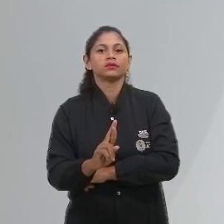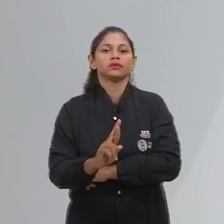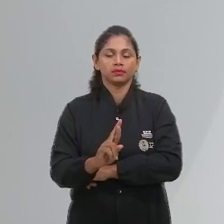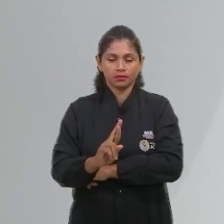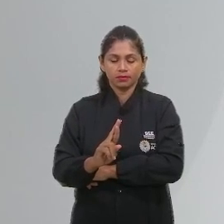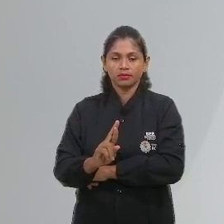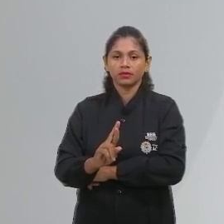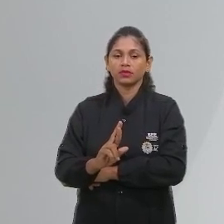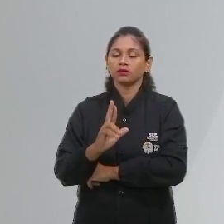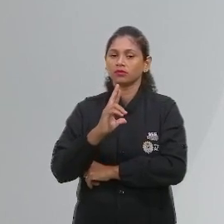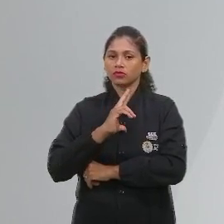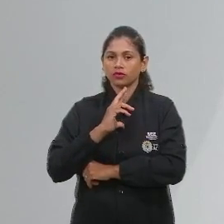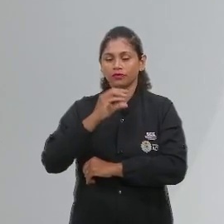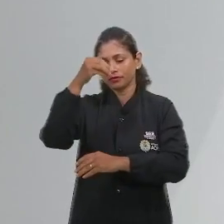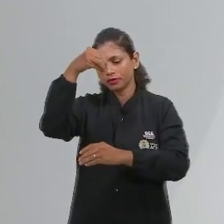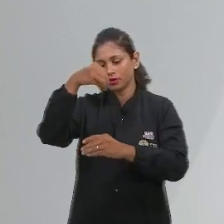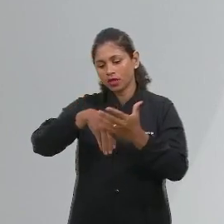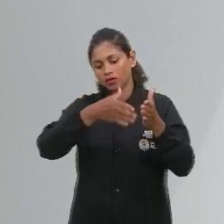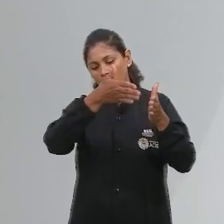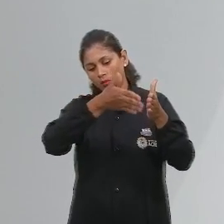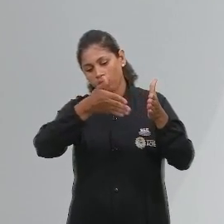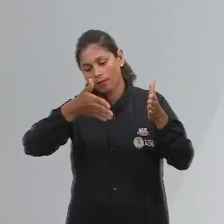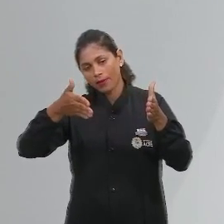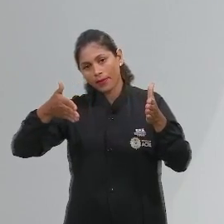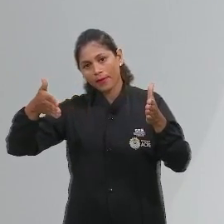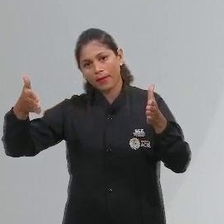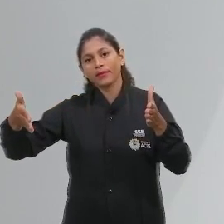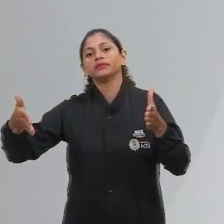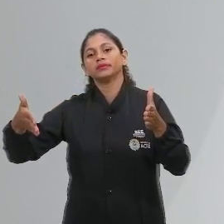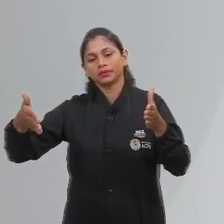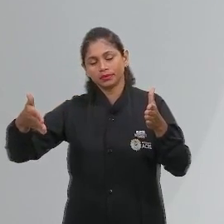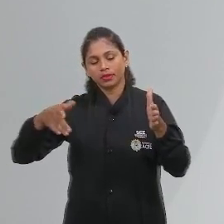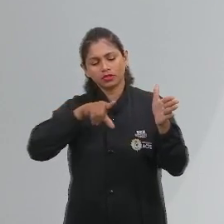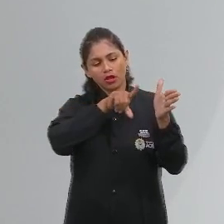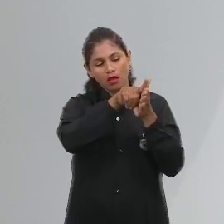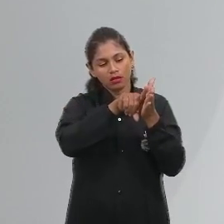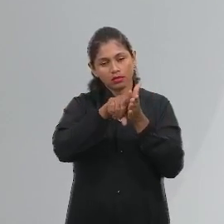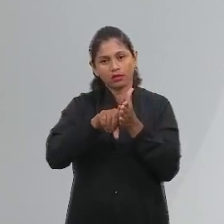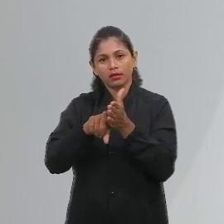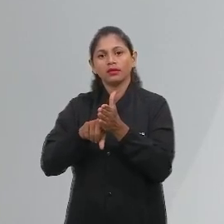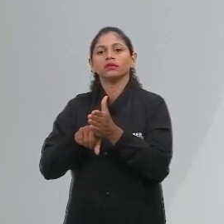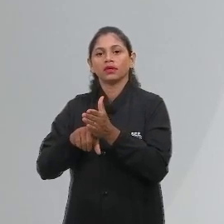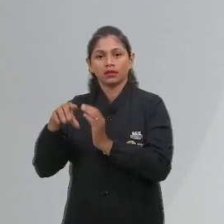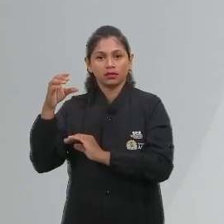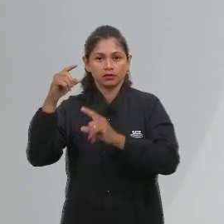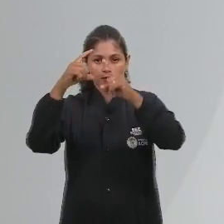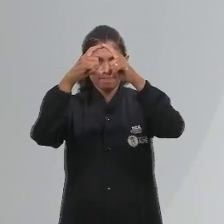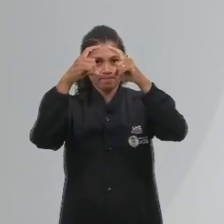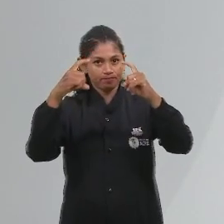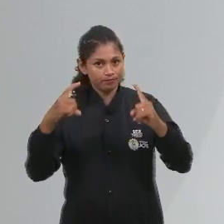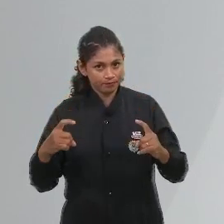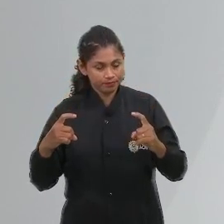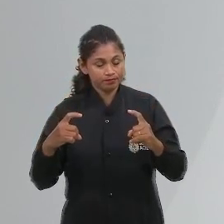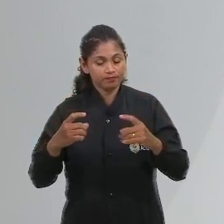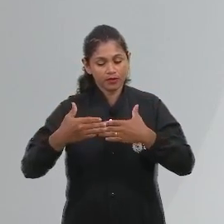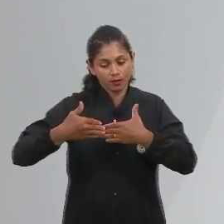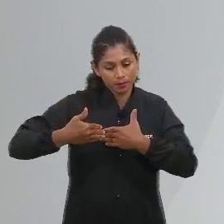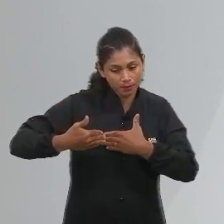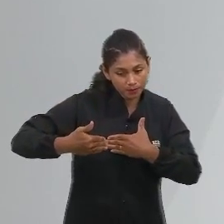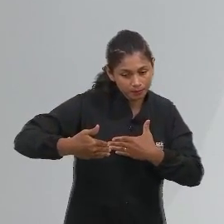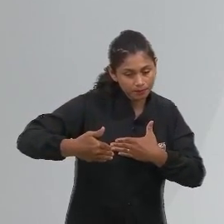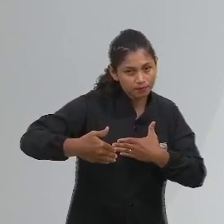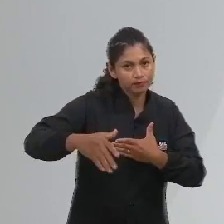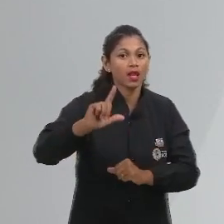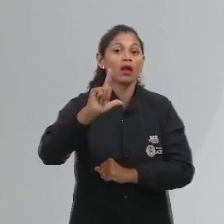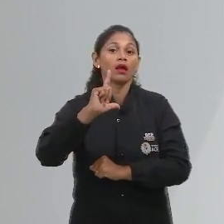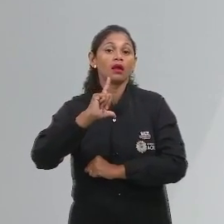acabei obtendo dentro do meu processo de investigação científica. E aí, a partir daí, eu tenho